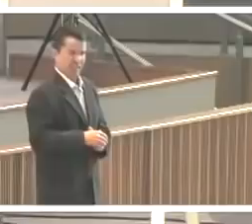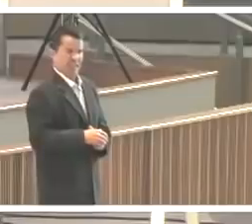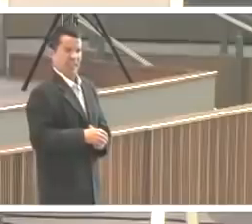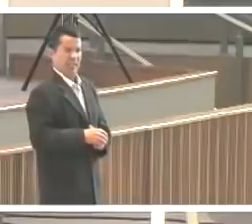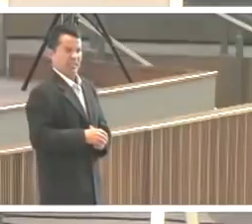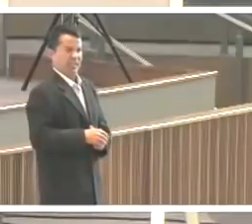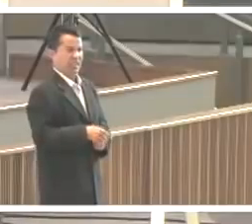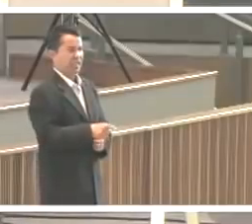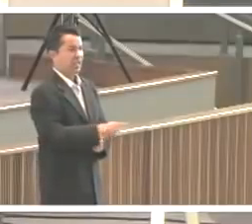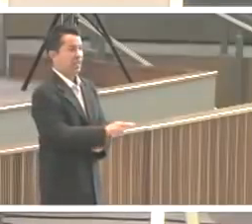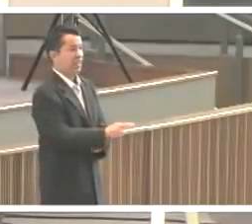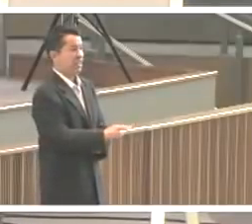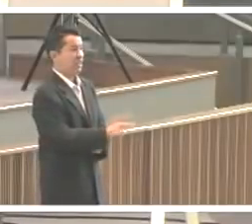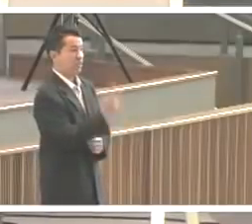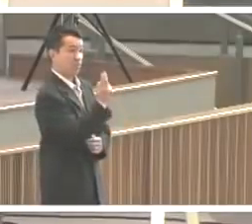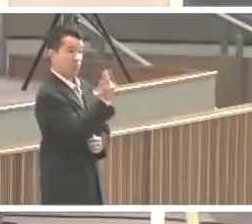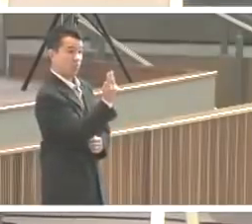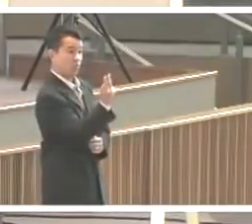Entende o que eu estou falando?